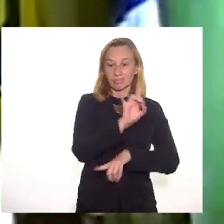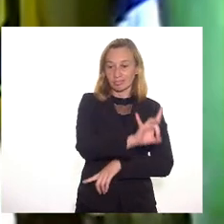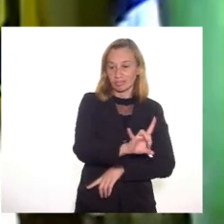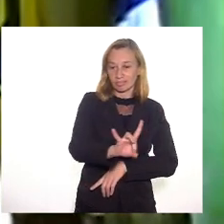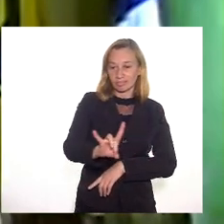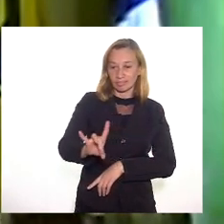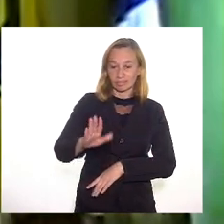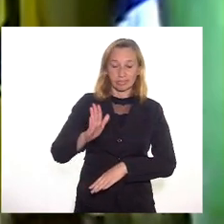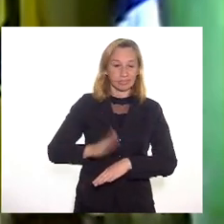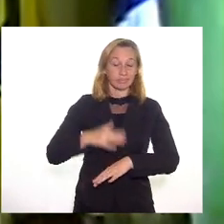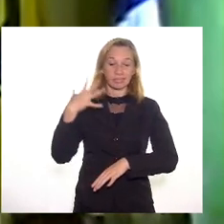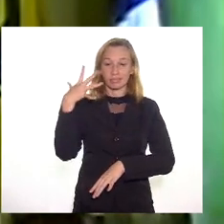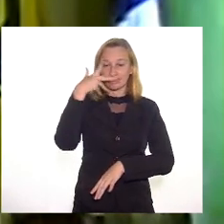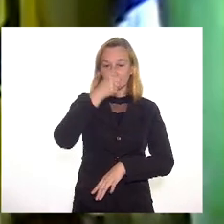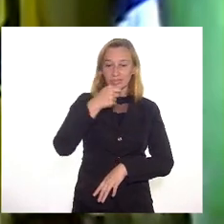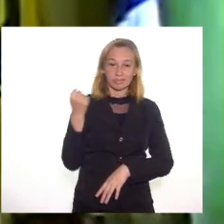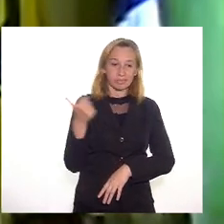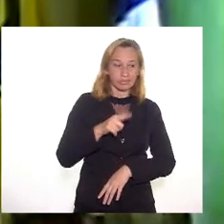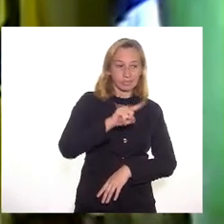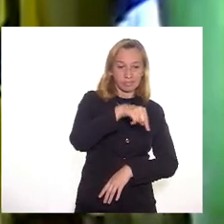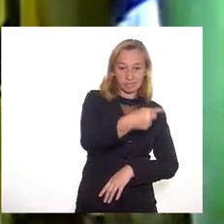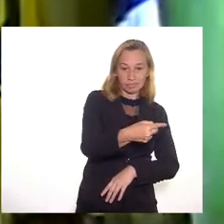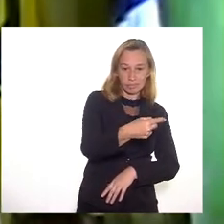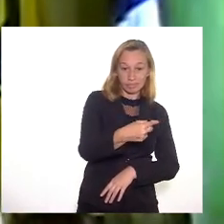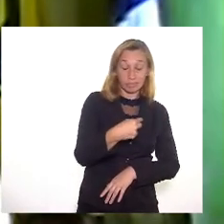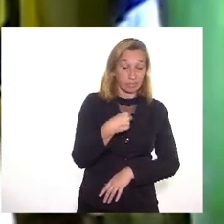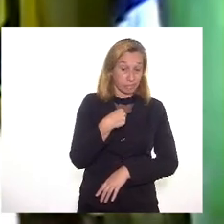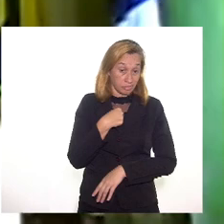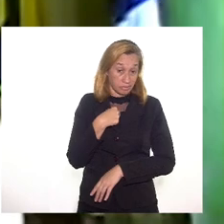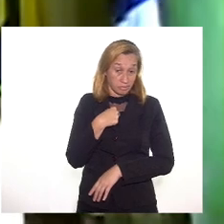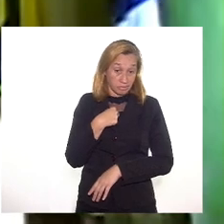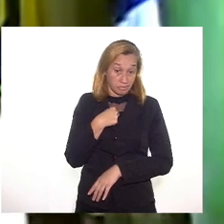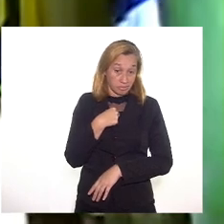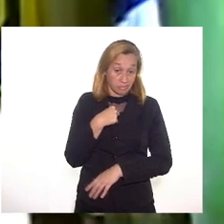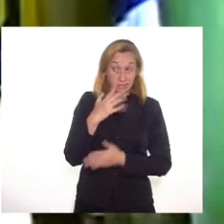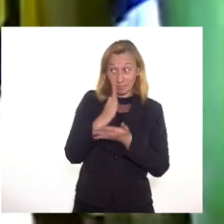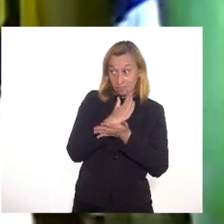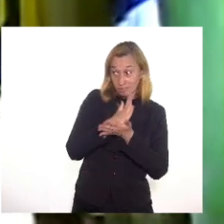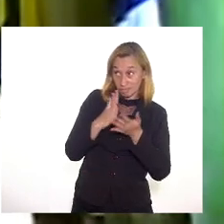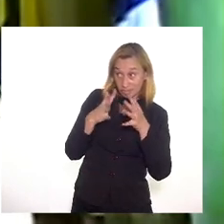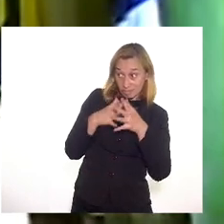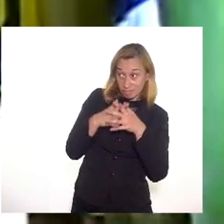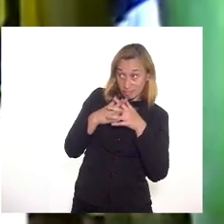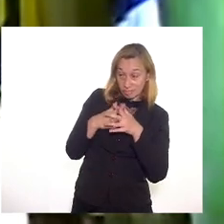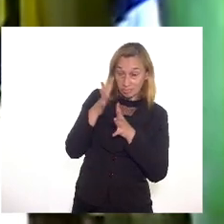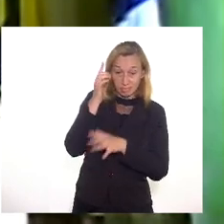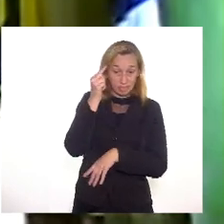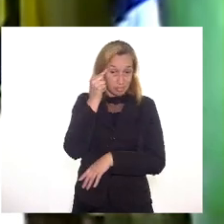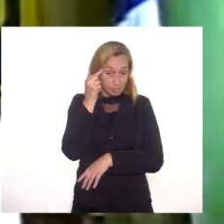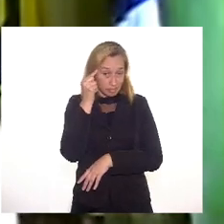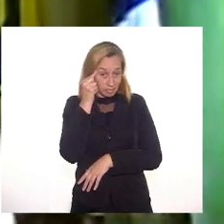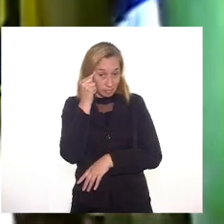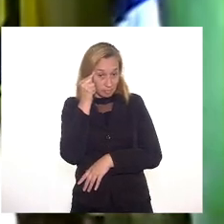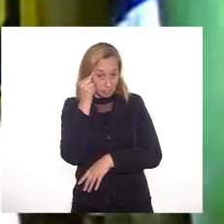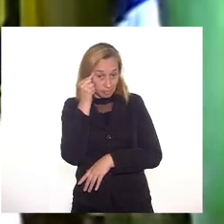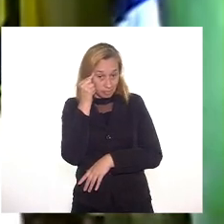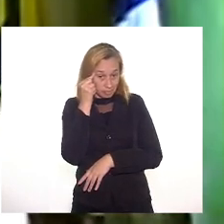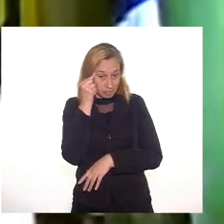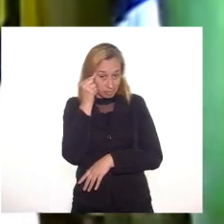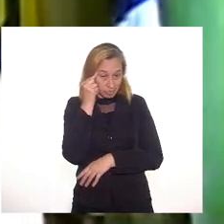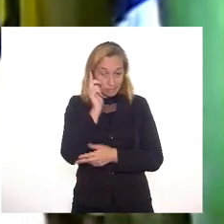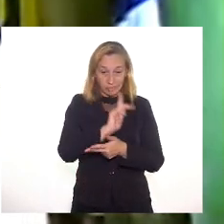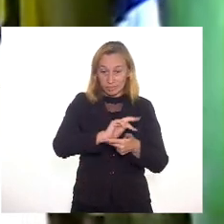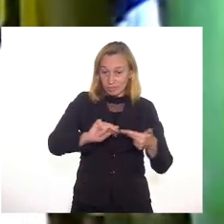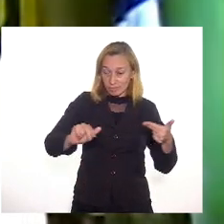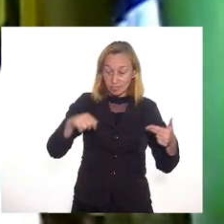é mais bela que a outra. De modo que eu, às vezes, me confundo. Penso que estou com várias